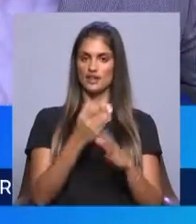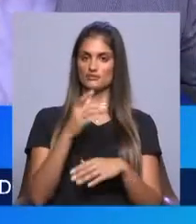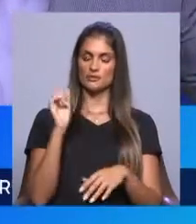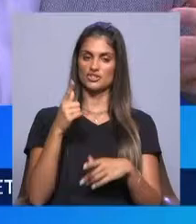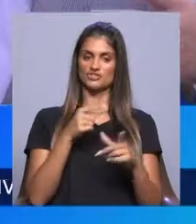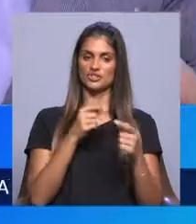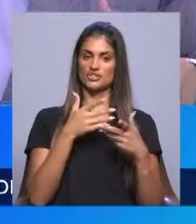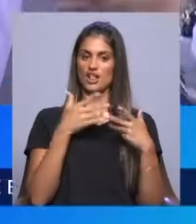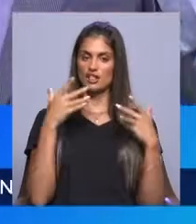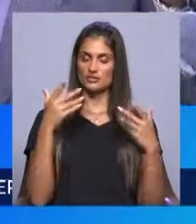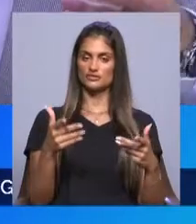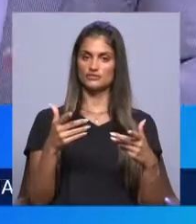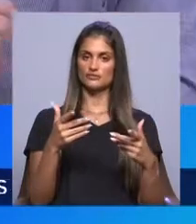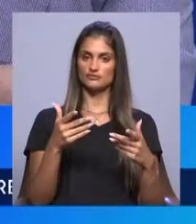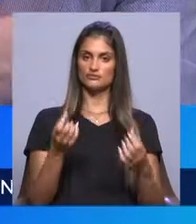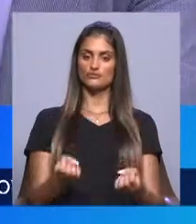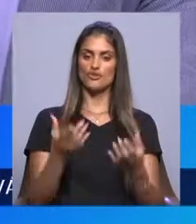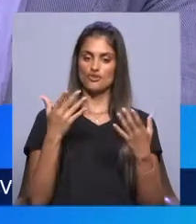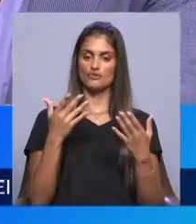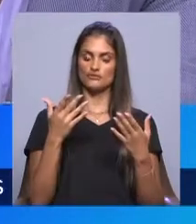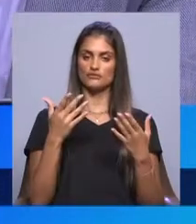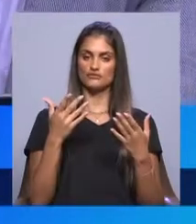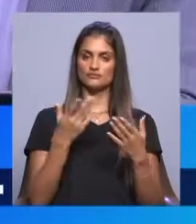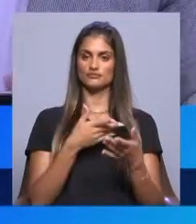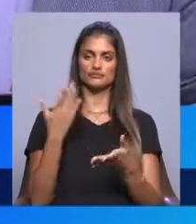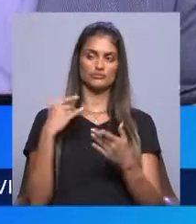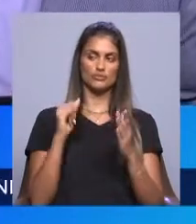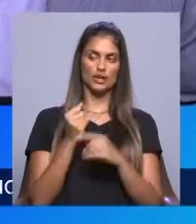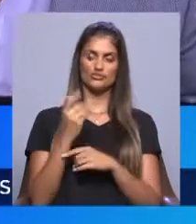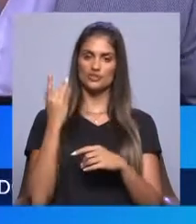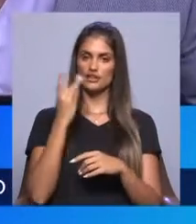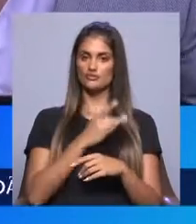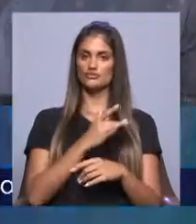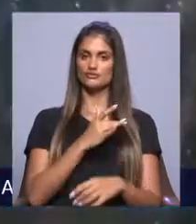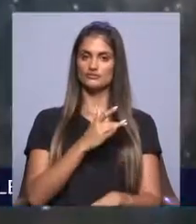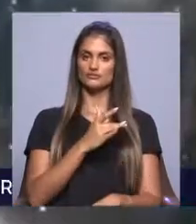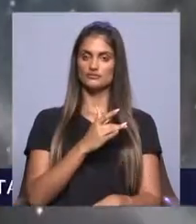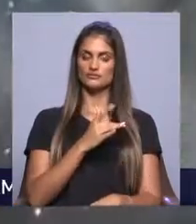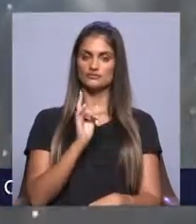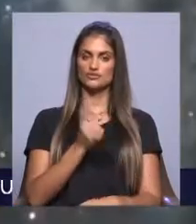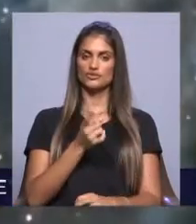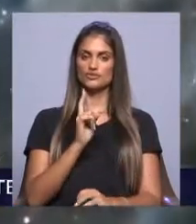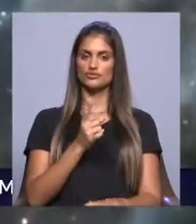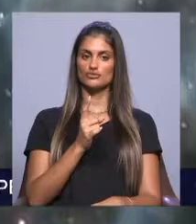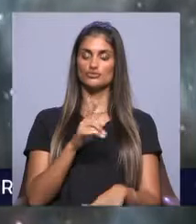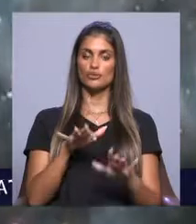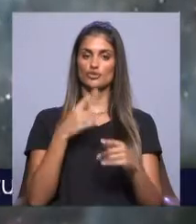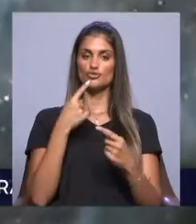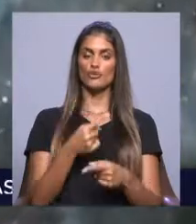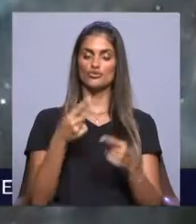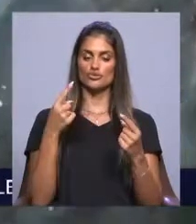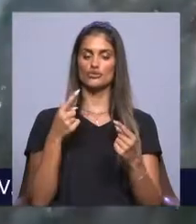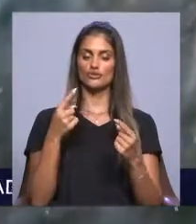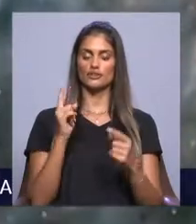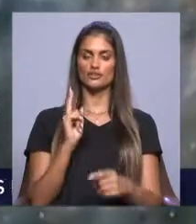estrelas gigantescas que dão origem, então, aos primordiais buracos negros supermaciços. Temos, então, aqui dito pelos computadores que